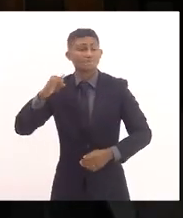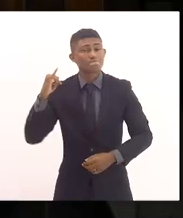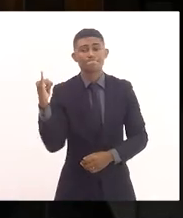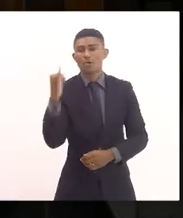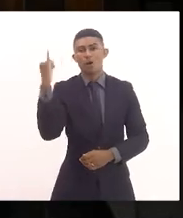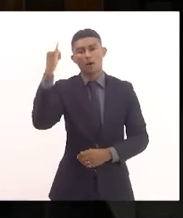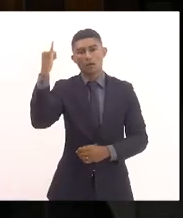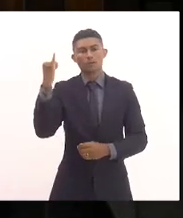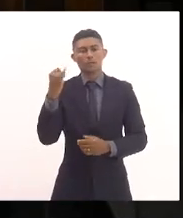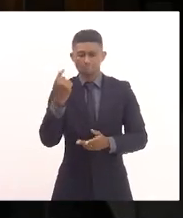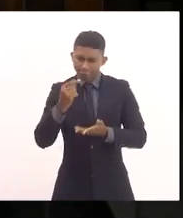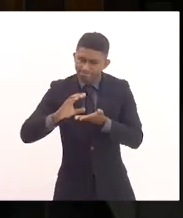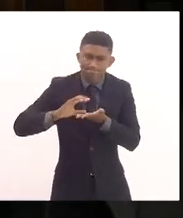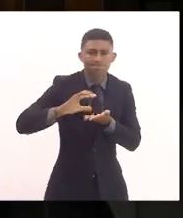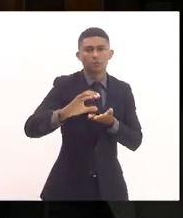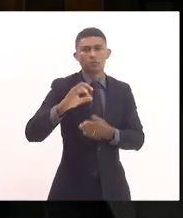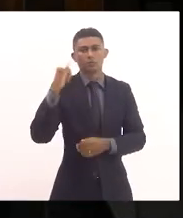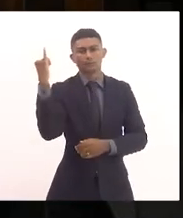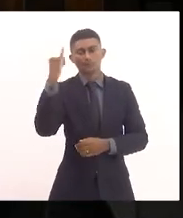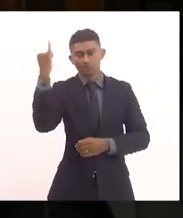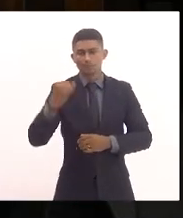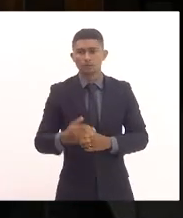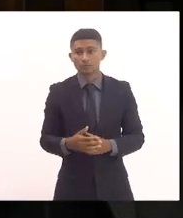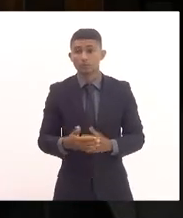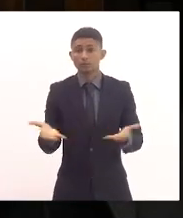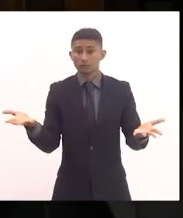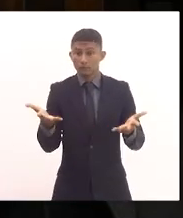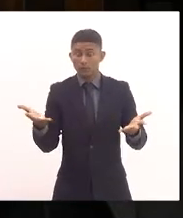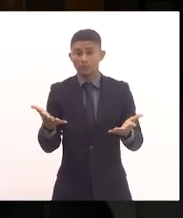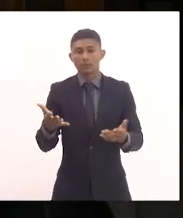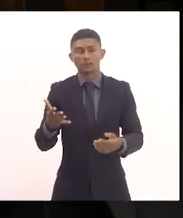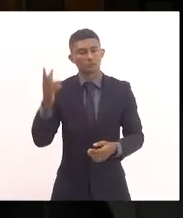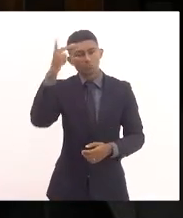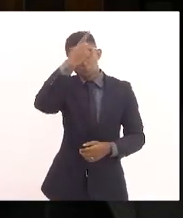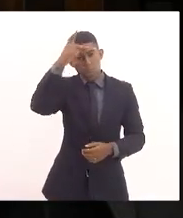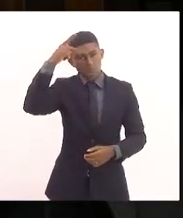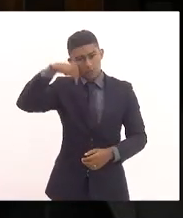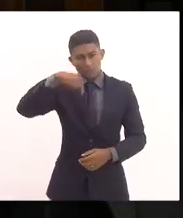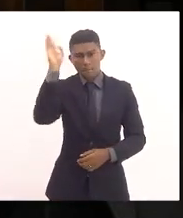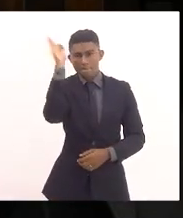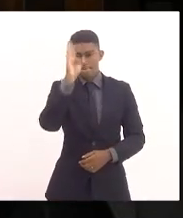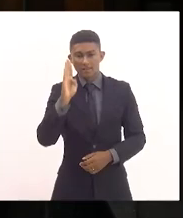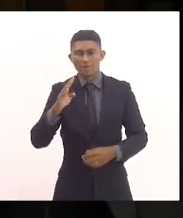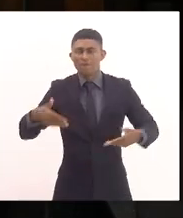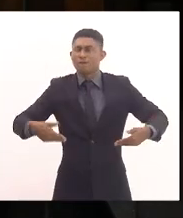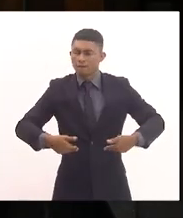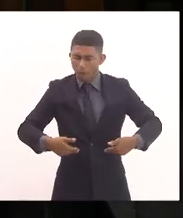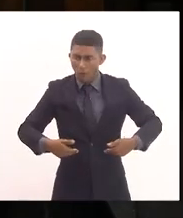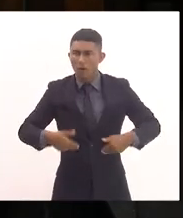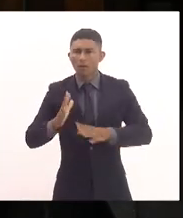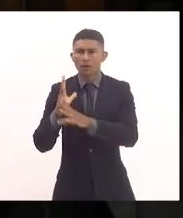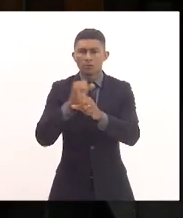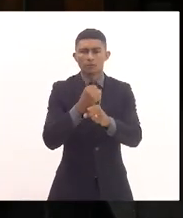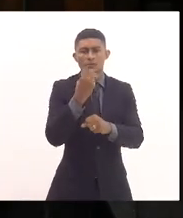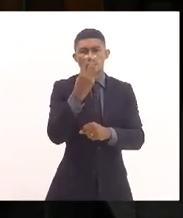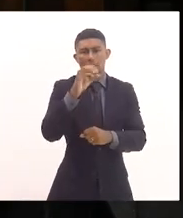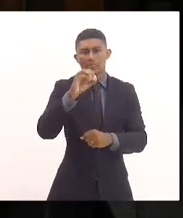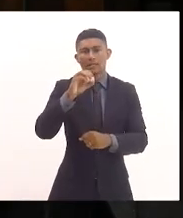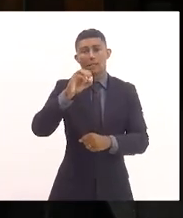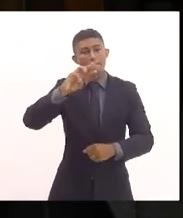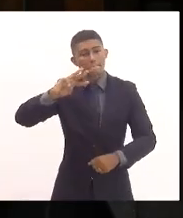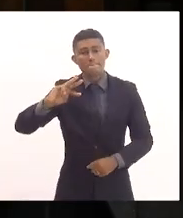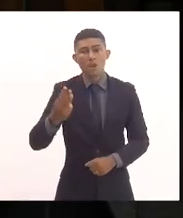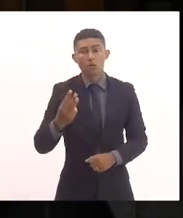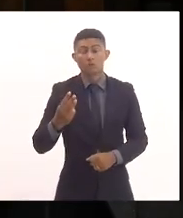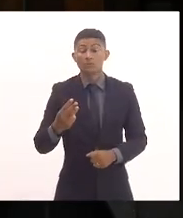cheguem. Nesse momento, 30 milhões de brasileiros passam fome. Quase 3 milhões